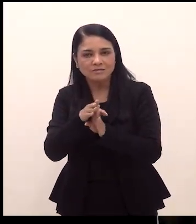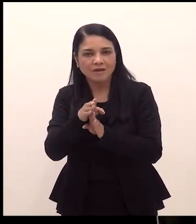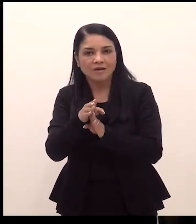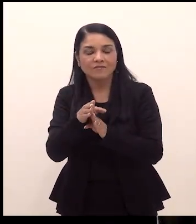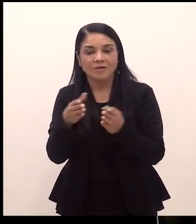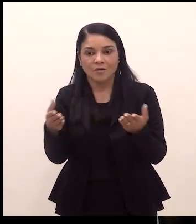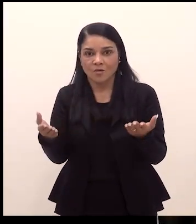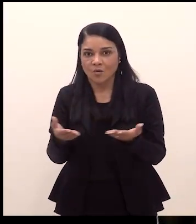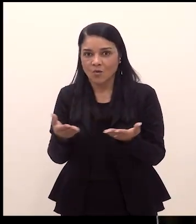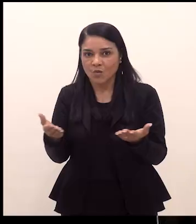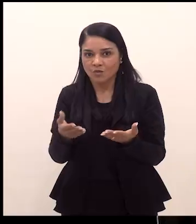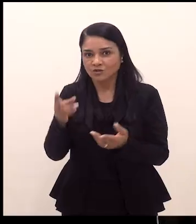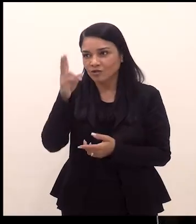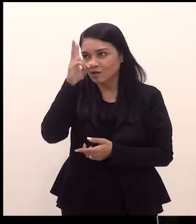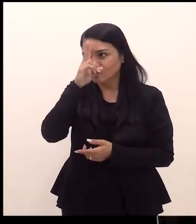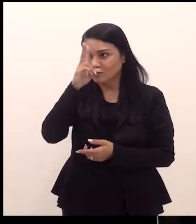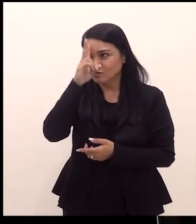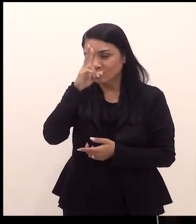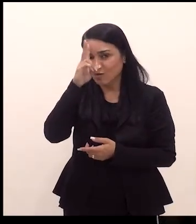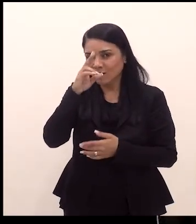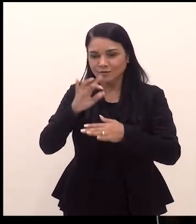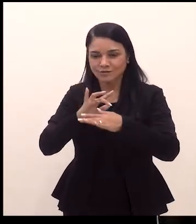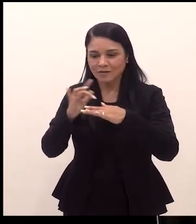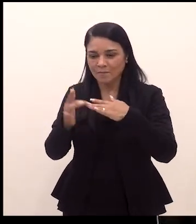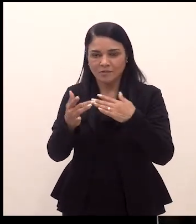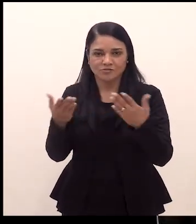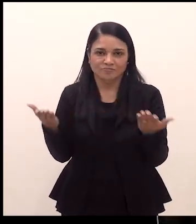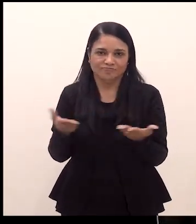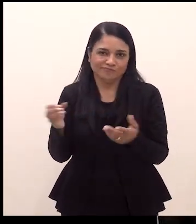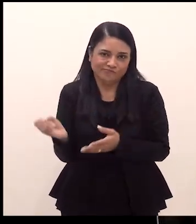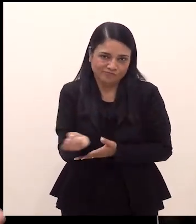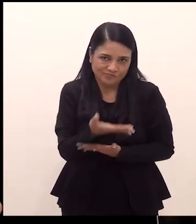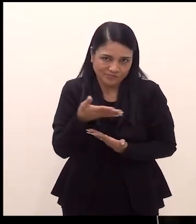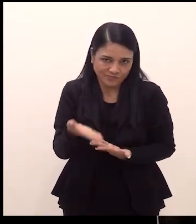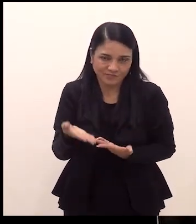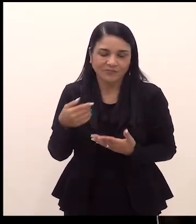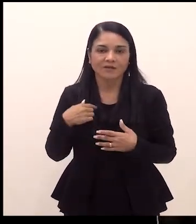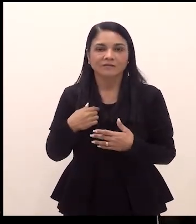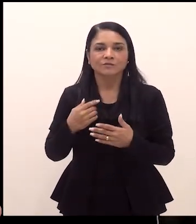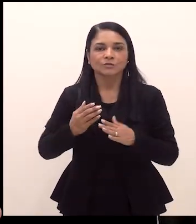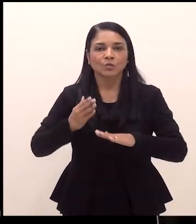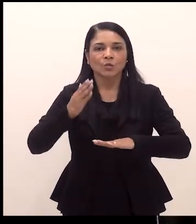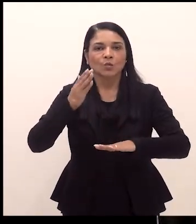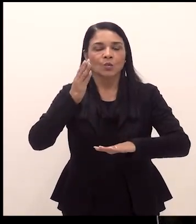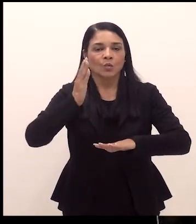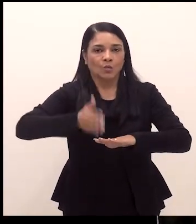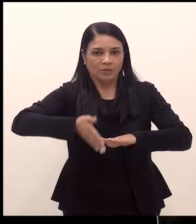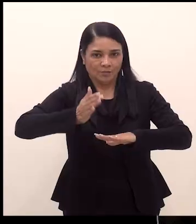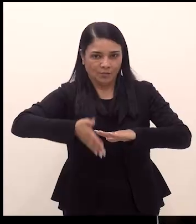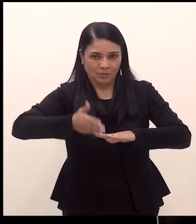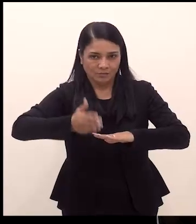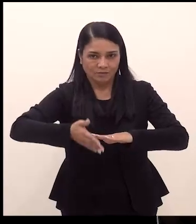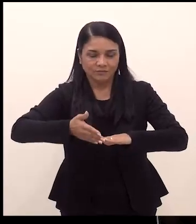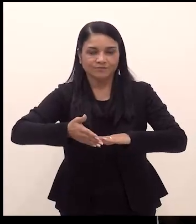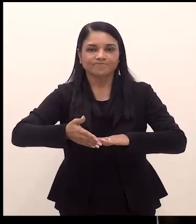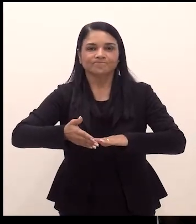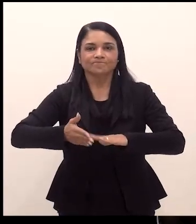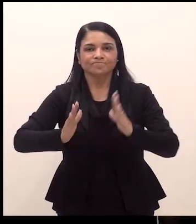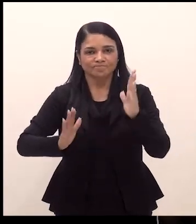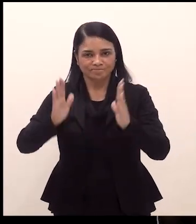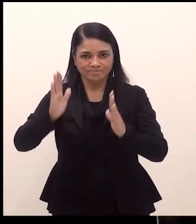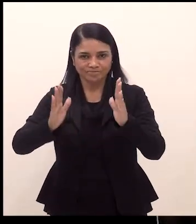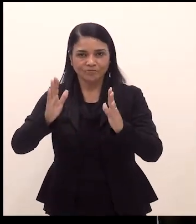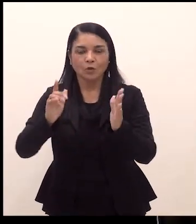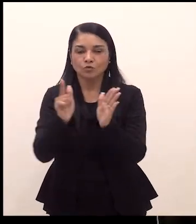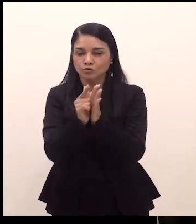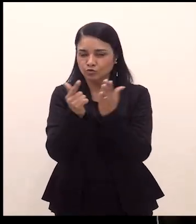orientava uma forma que hoje a gente busca fazer a historiografia daquele período na mídia tradicional. No contexto contemporâneo, é